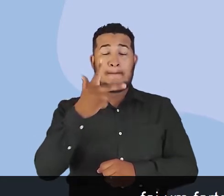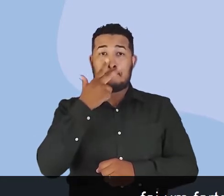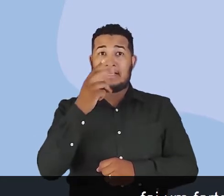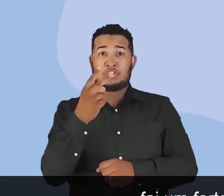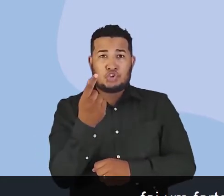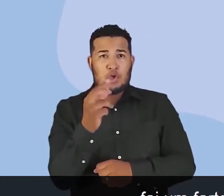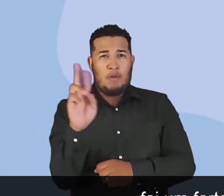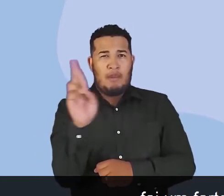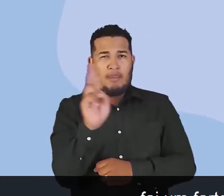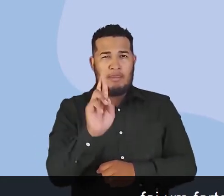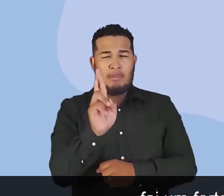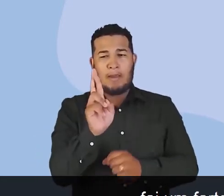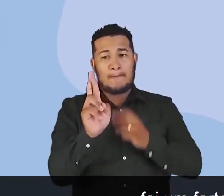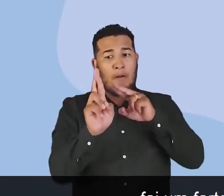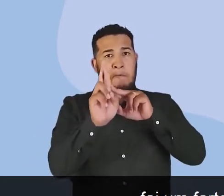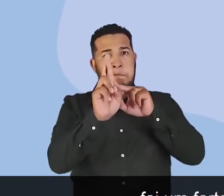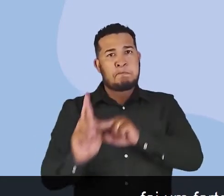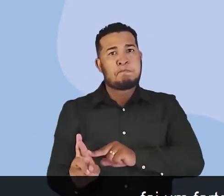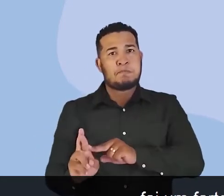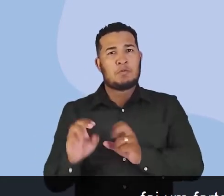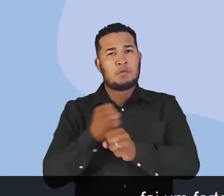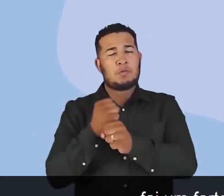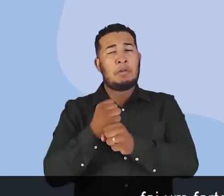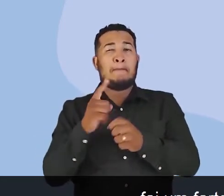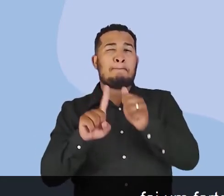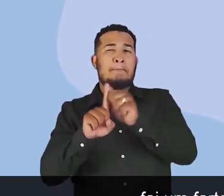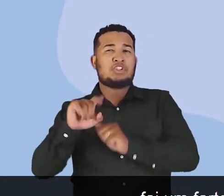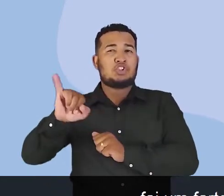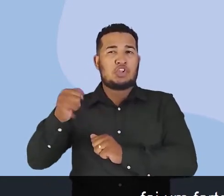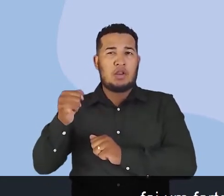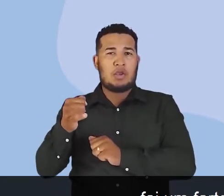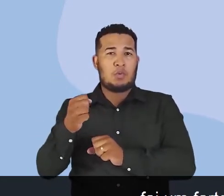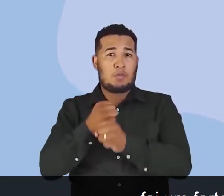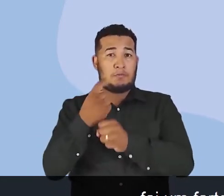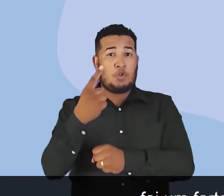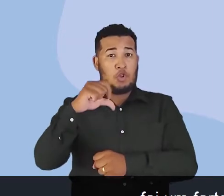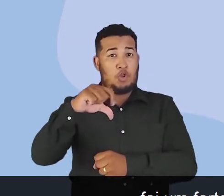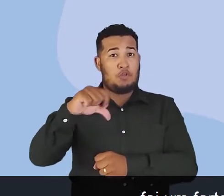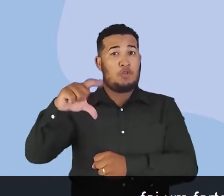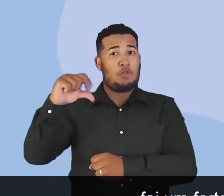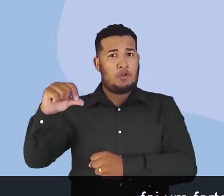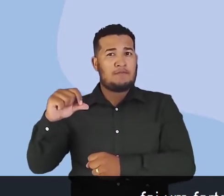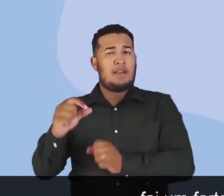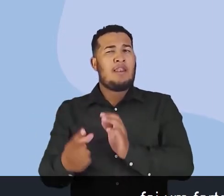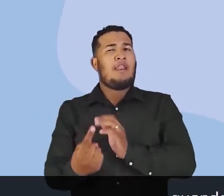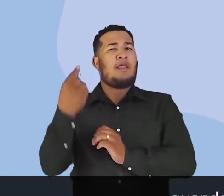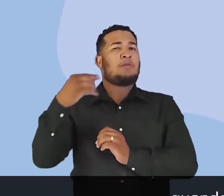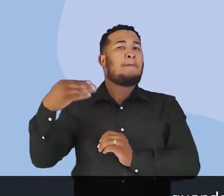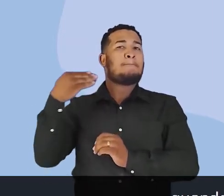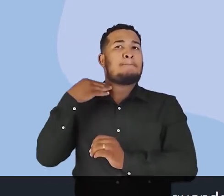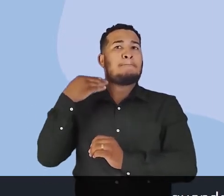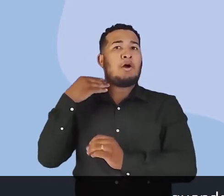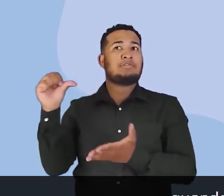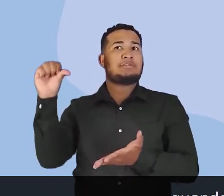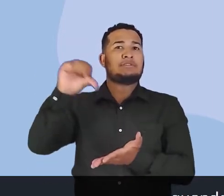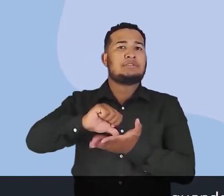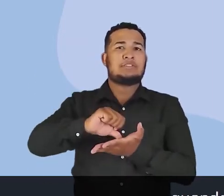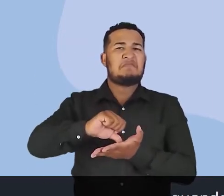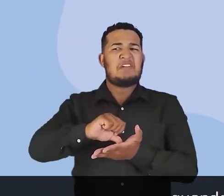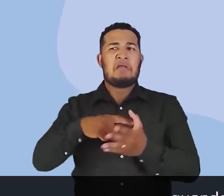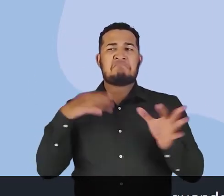de queda do real que ocorreu entre janeiro de 1999, né, quando o Banco